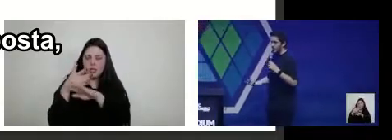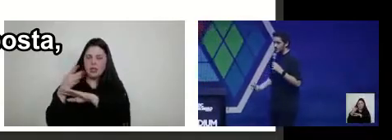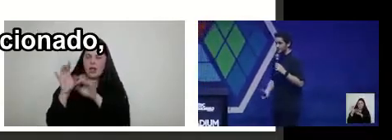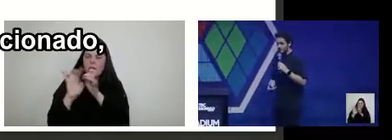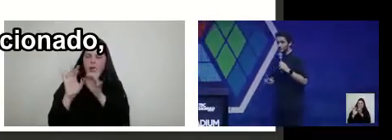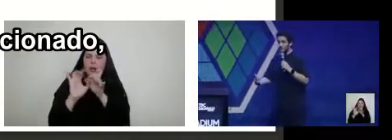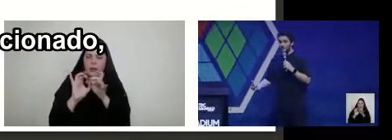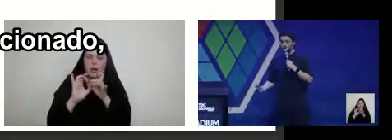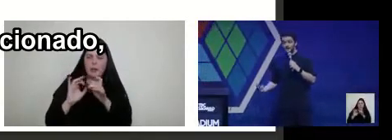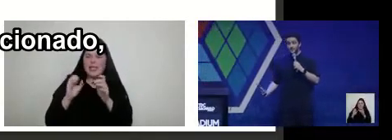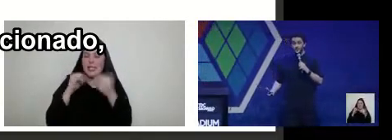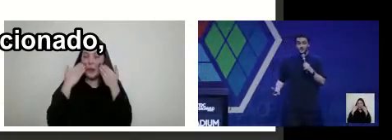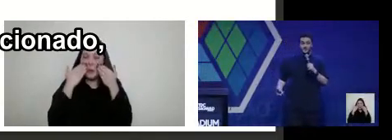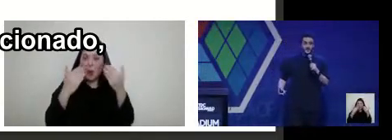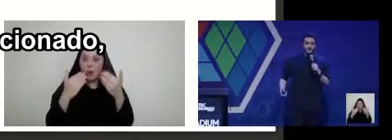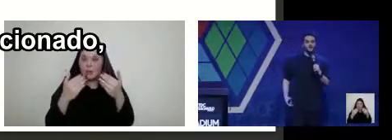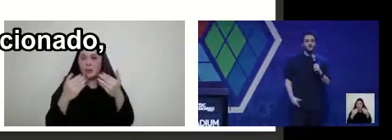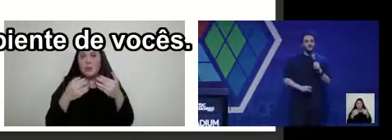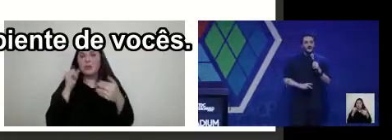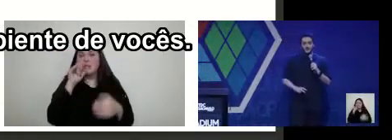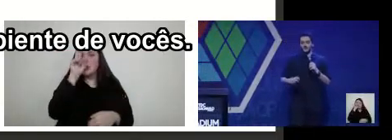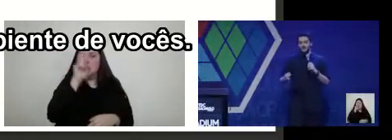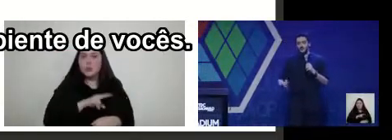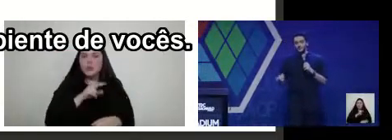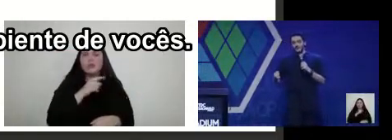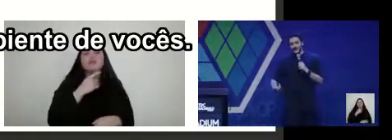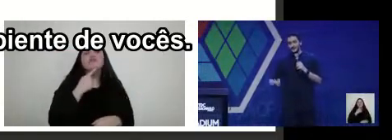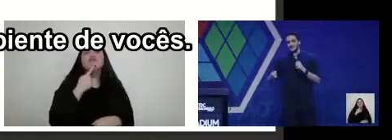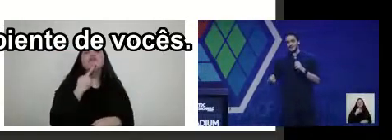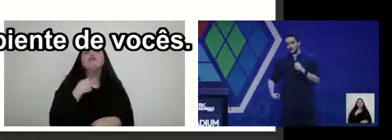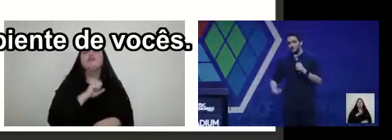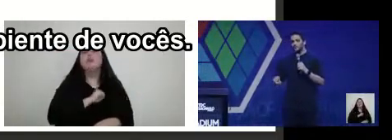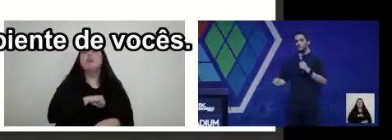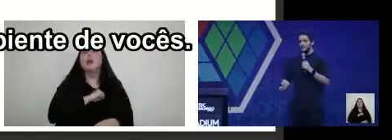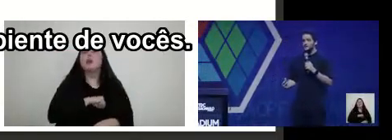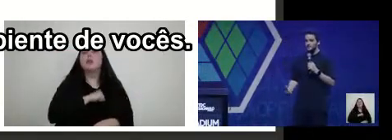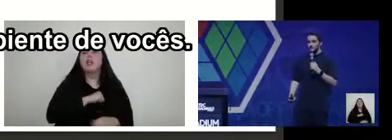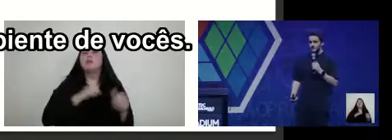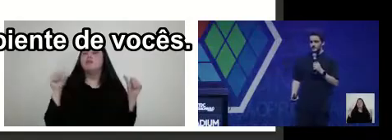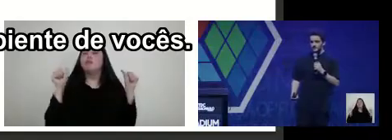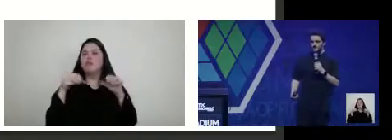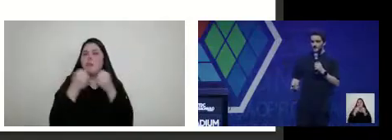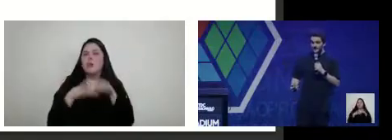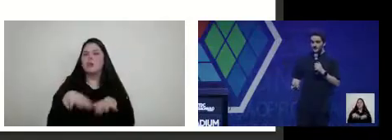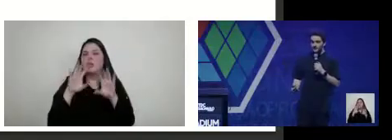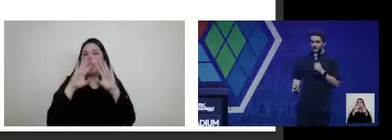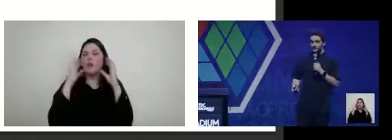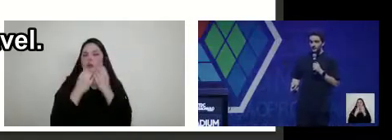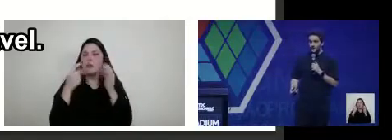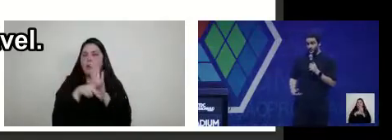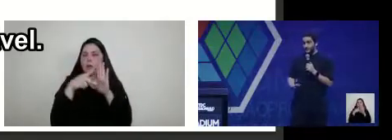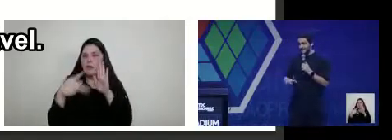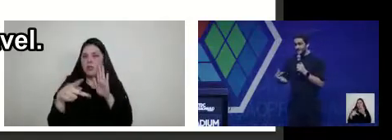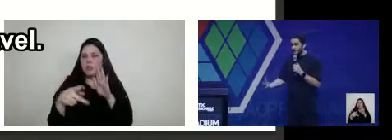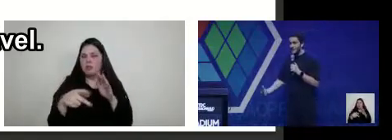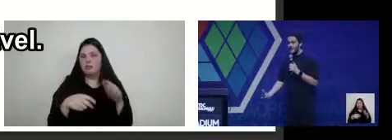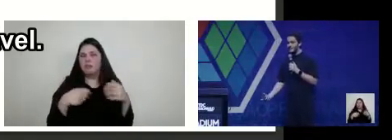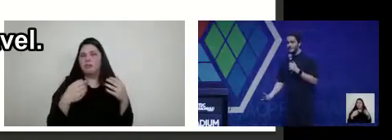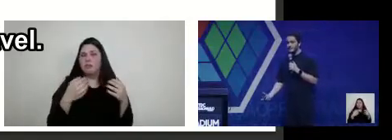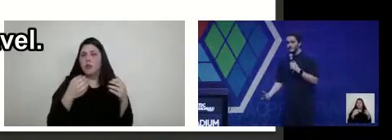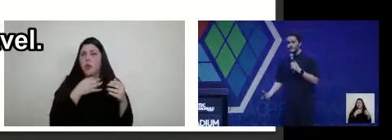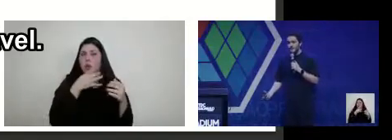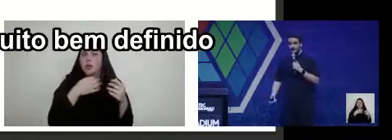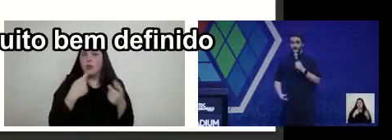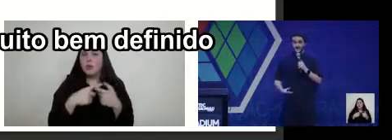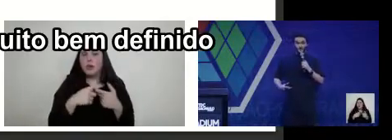for exposta, ou se o usuário tiver mal intencionado, tem um resultado catastrófico no ambiente de vocês. Catastrófico. Porque vai ser